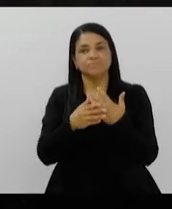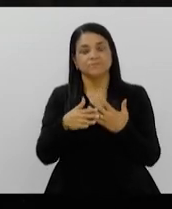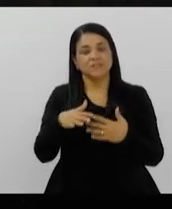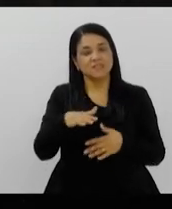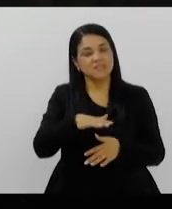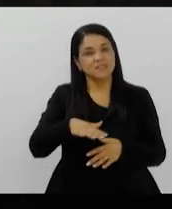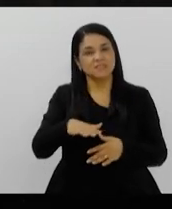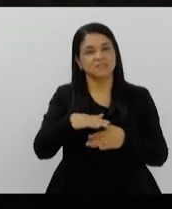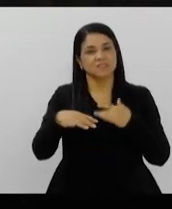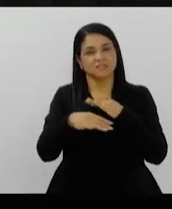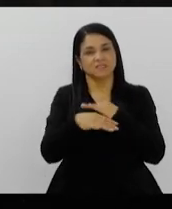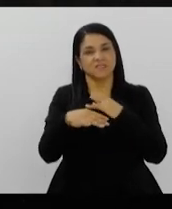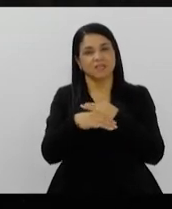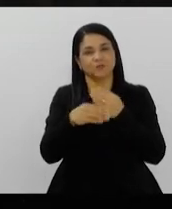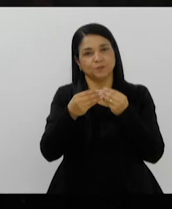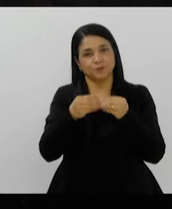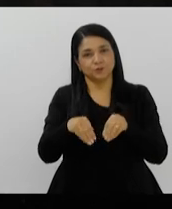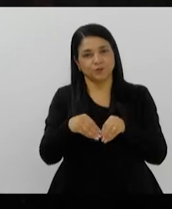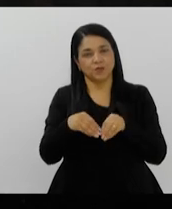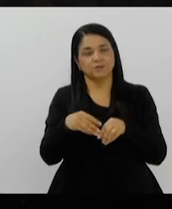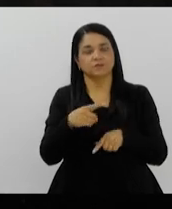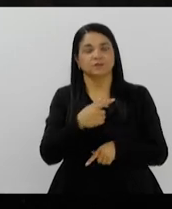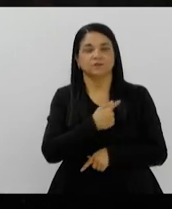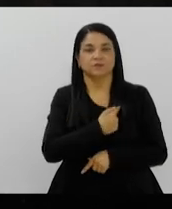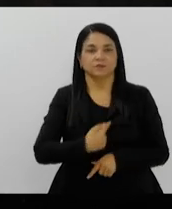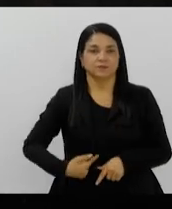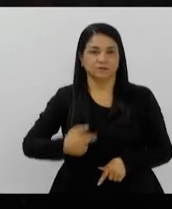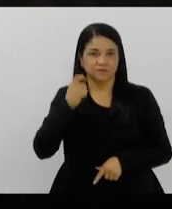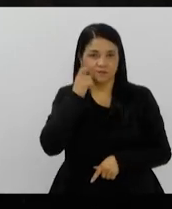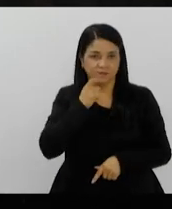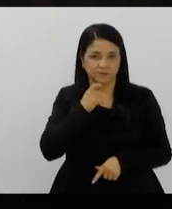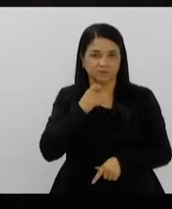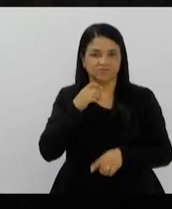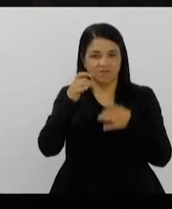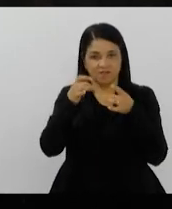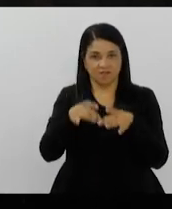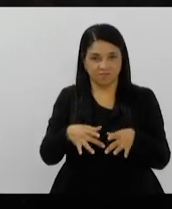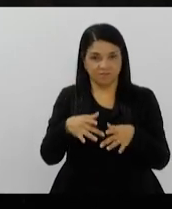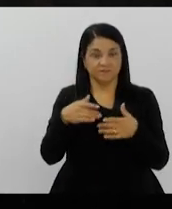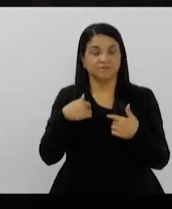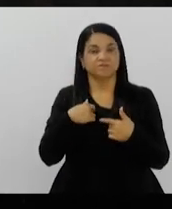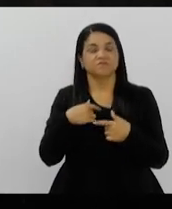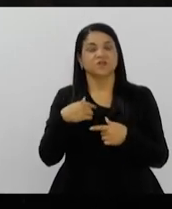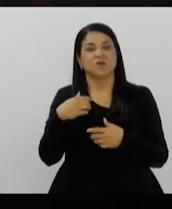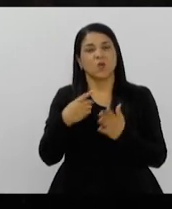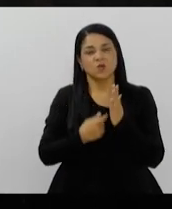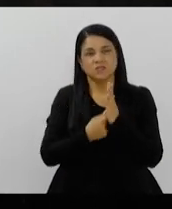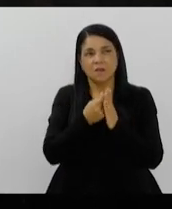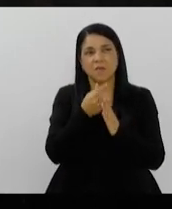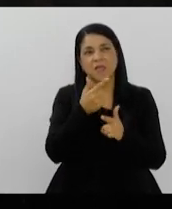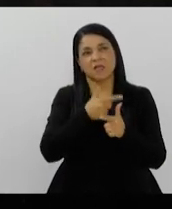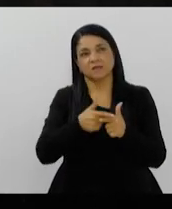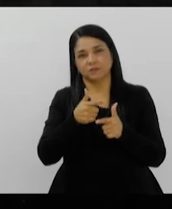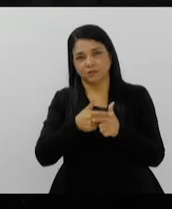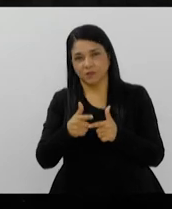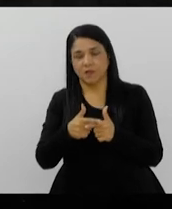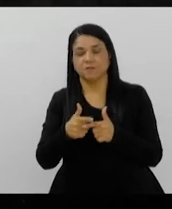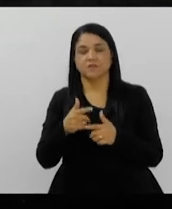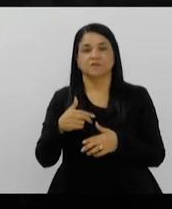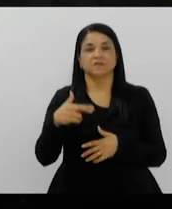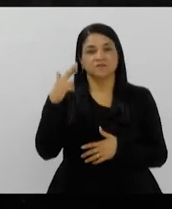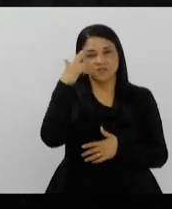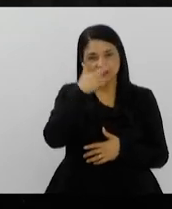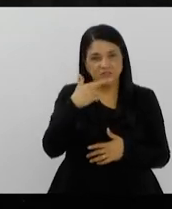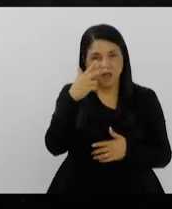arrasada que Cláudio Castro está deixando o estado do Rio de Janeiro. Além do problema orçamentário, fiscal, financeiro, nós tivemos